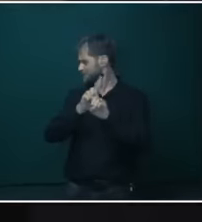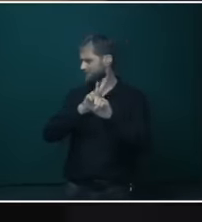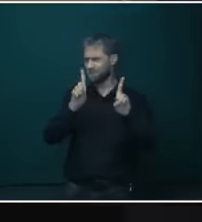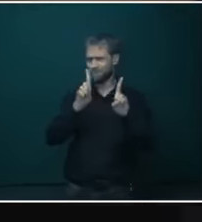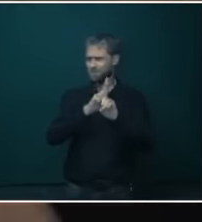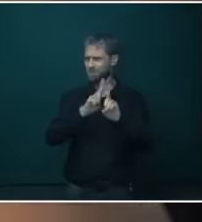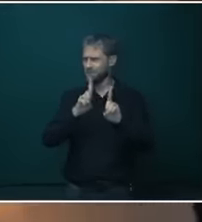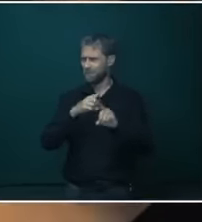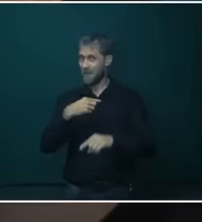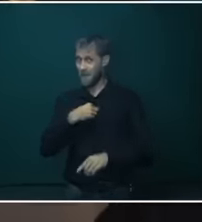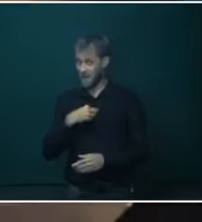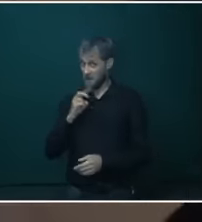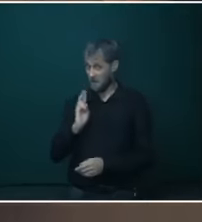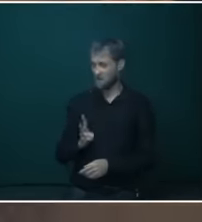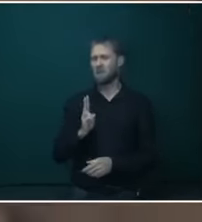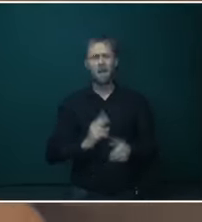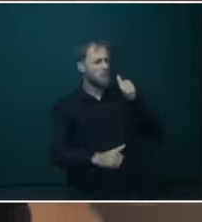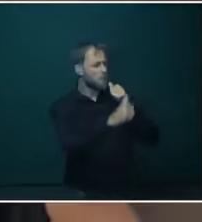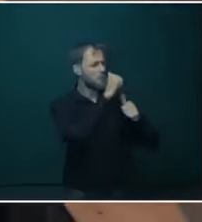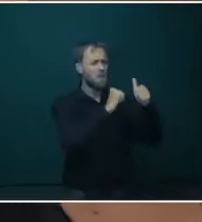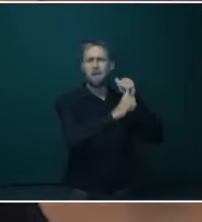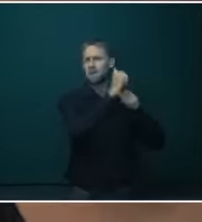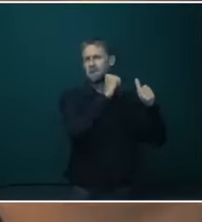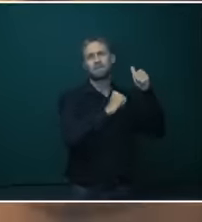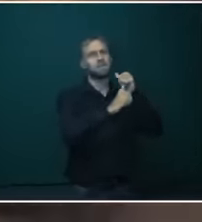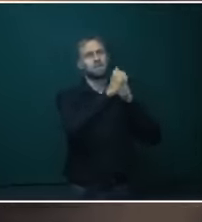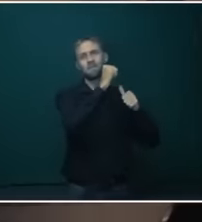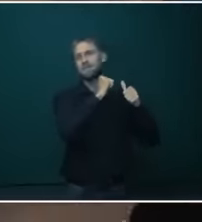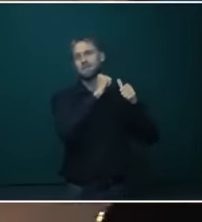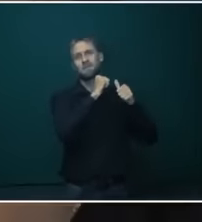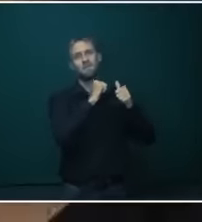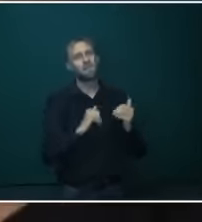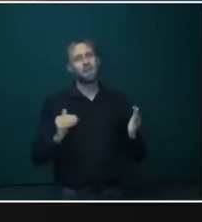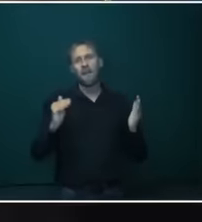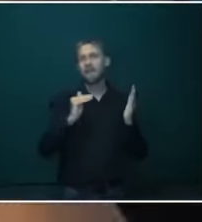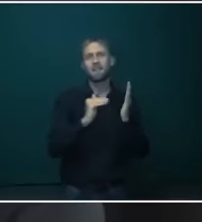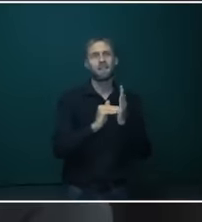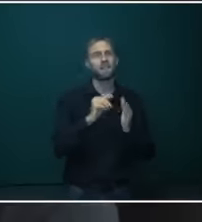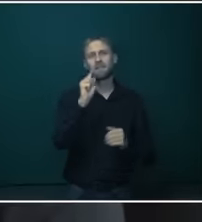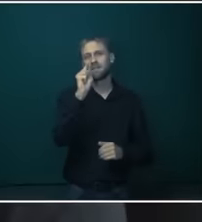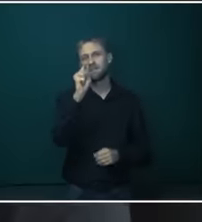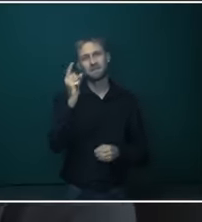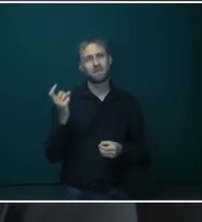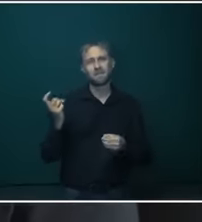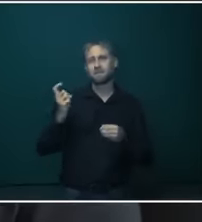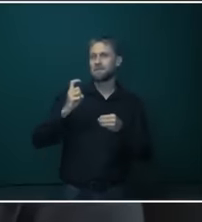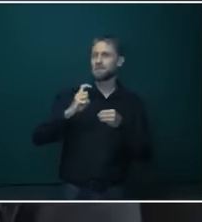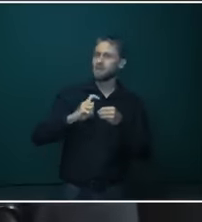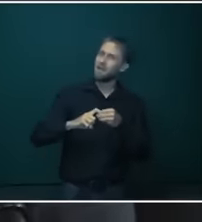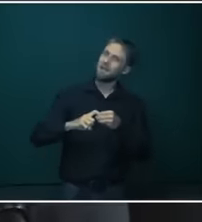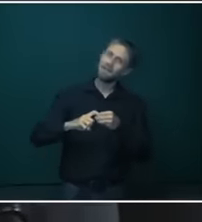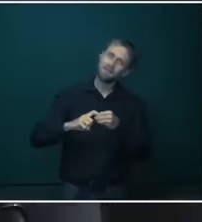amor, eu vou continuar nessa vida bandida até você